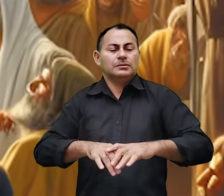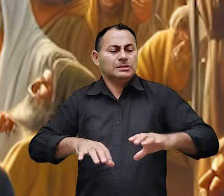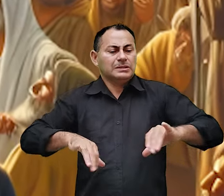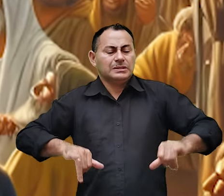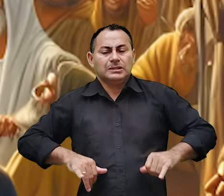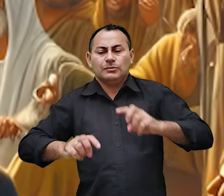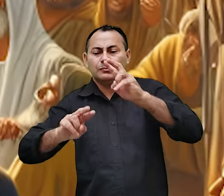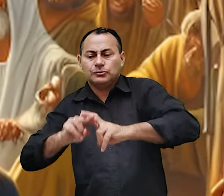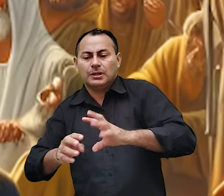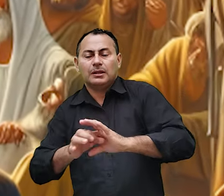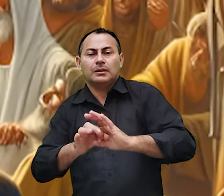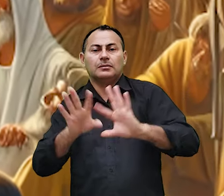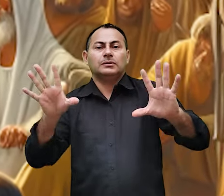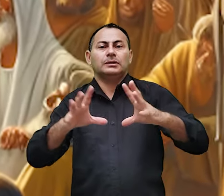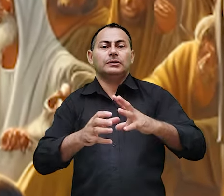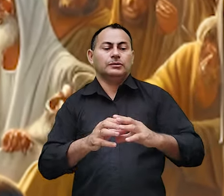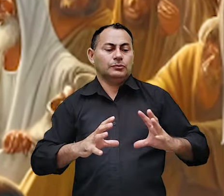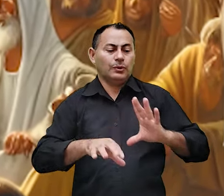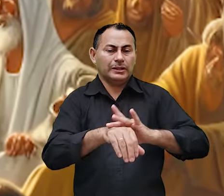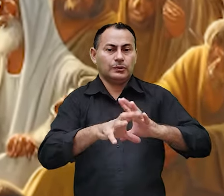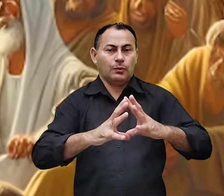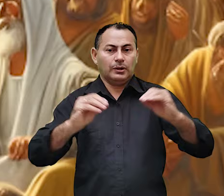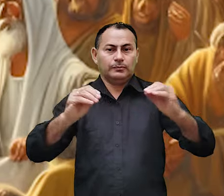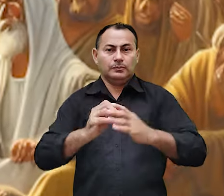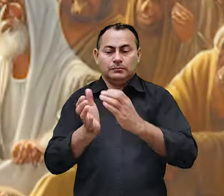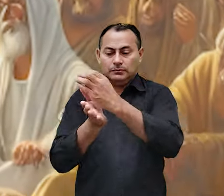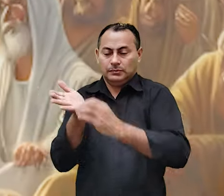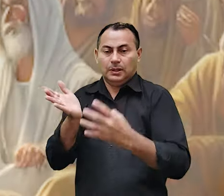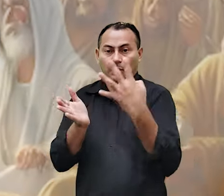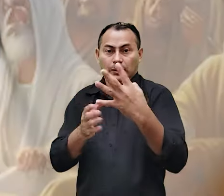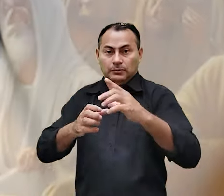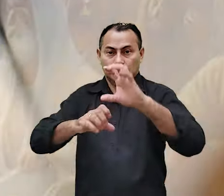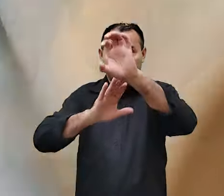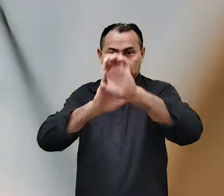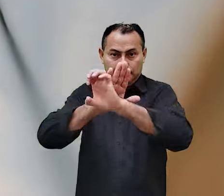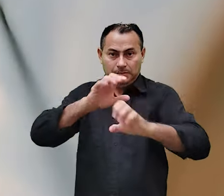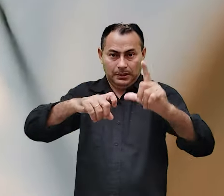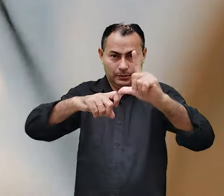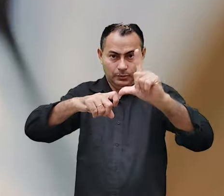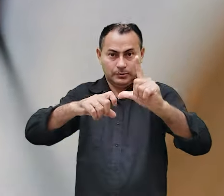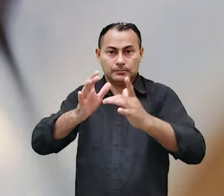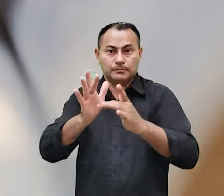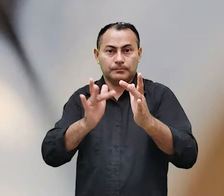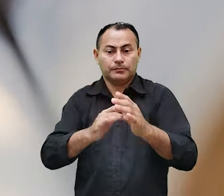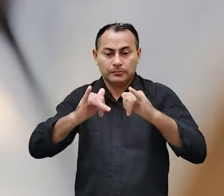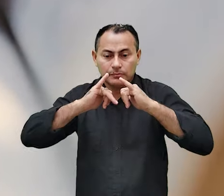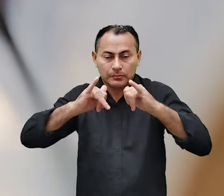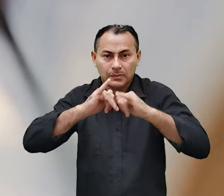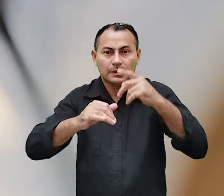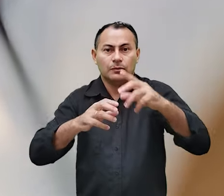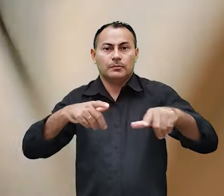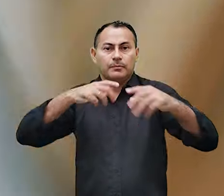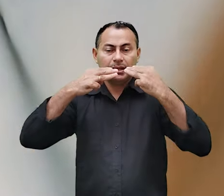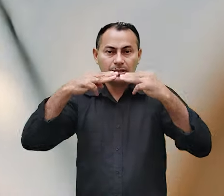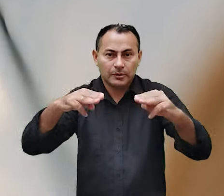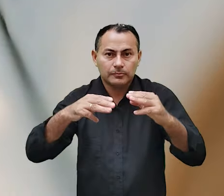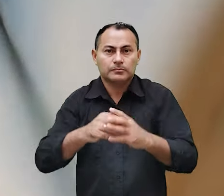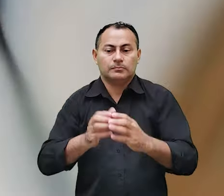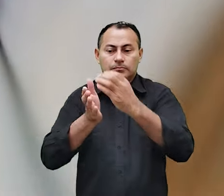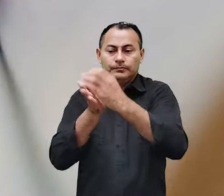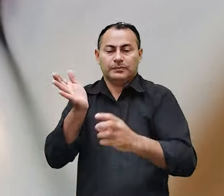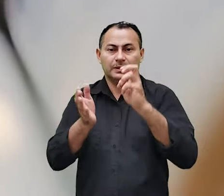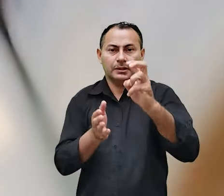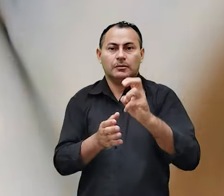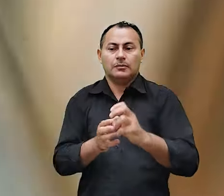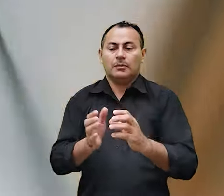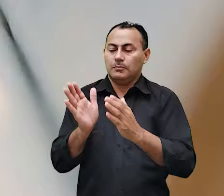e os feridos e quebrantados sejam curados. No capítulo 4 do Evangelho de Lucas, observamos que Jesus proclamou seu